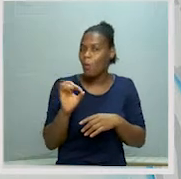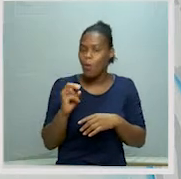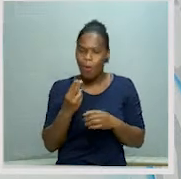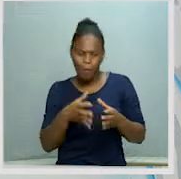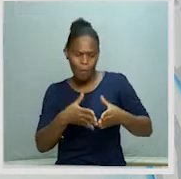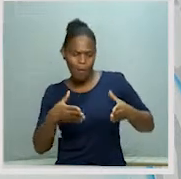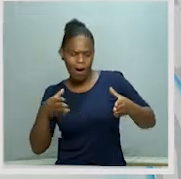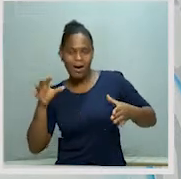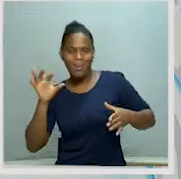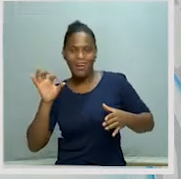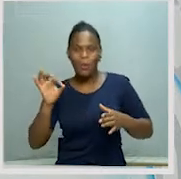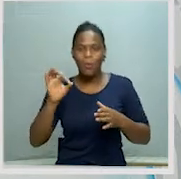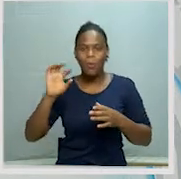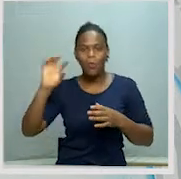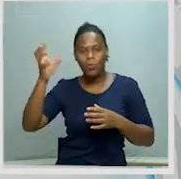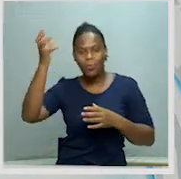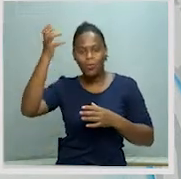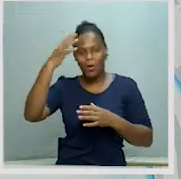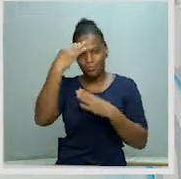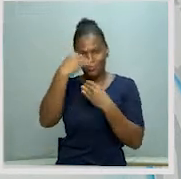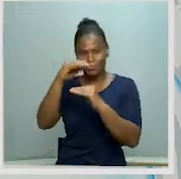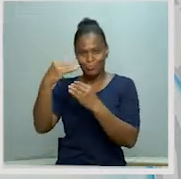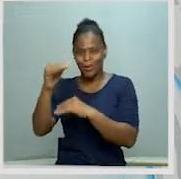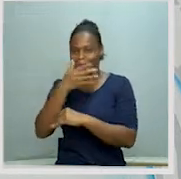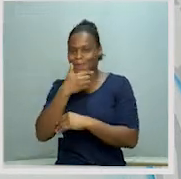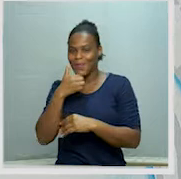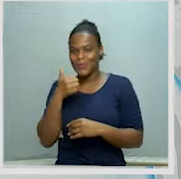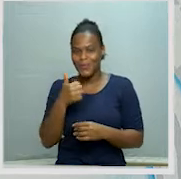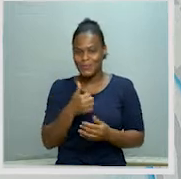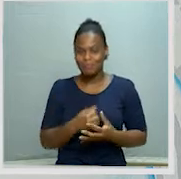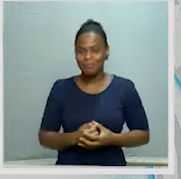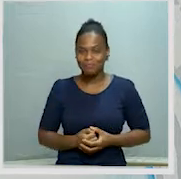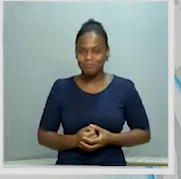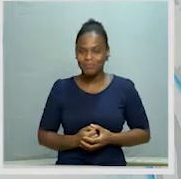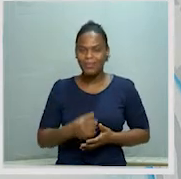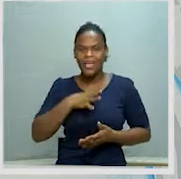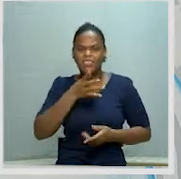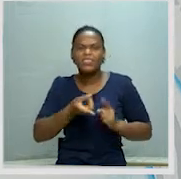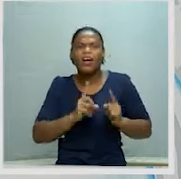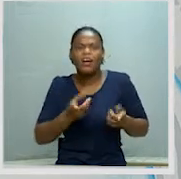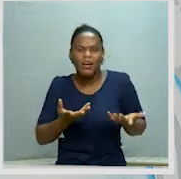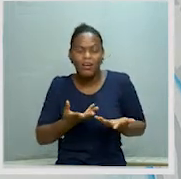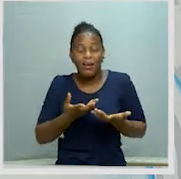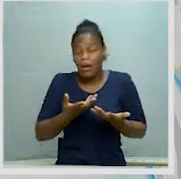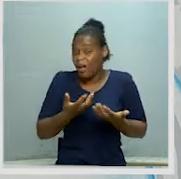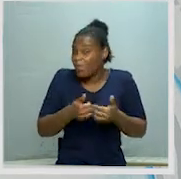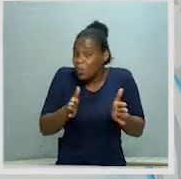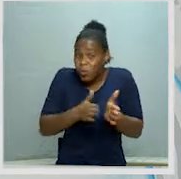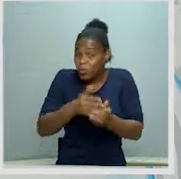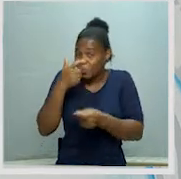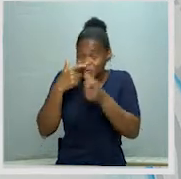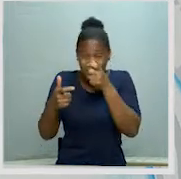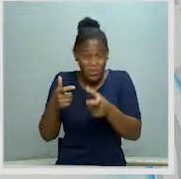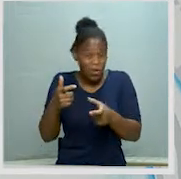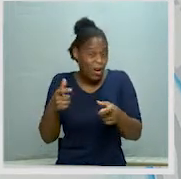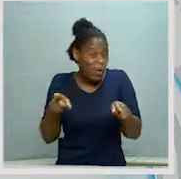elevado grau de cultura e de educação estética. O que quer dizer que nem todo mundo